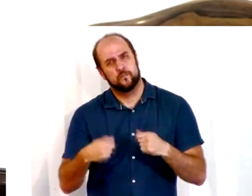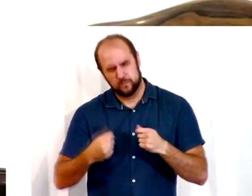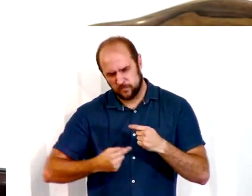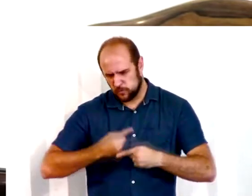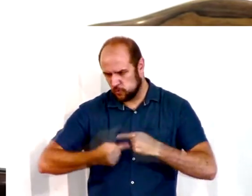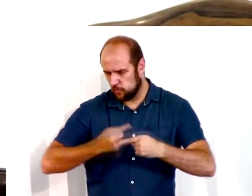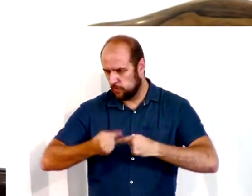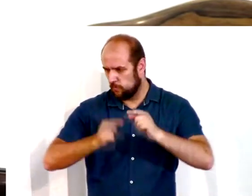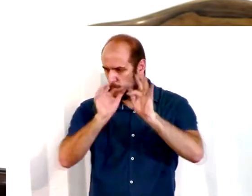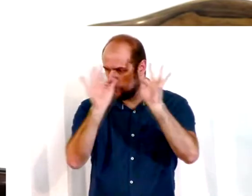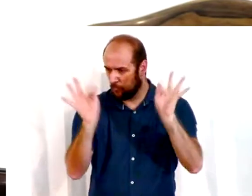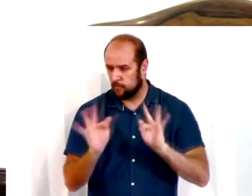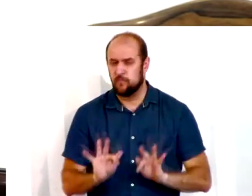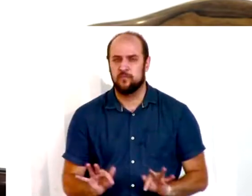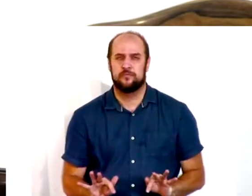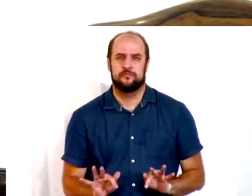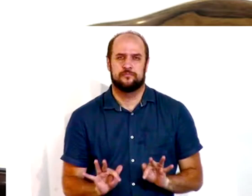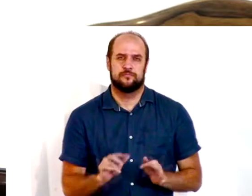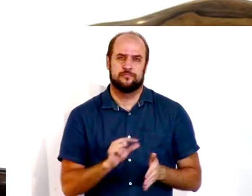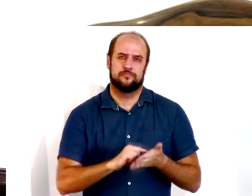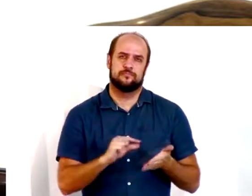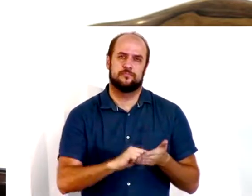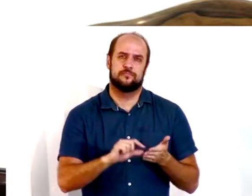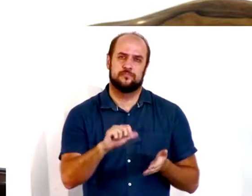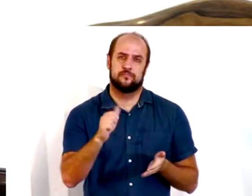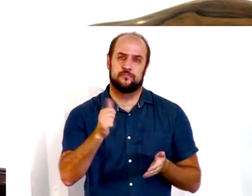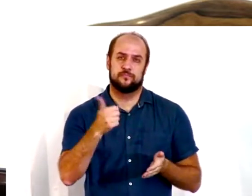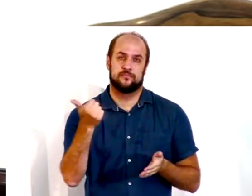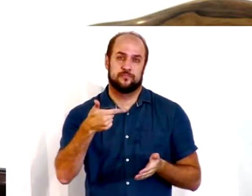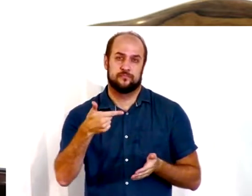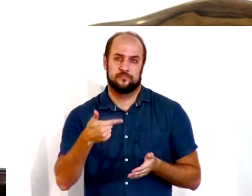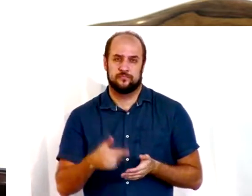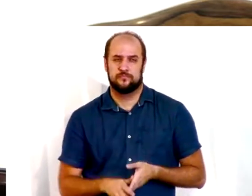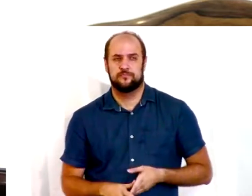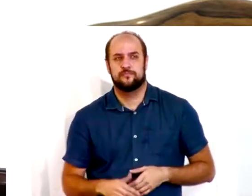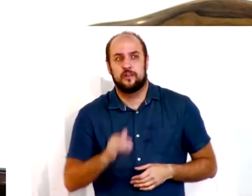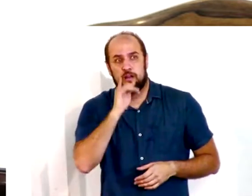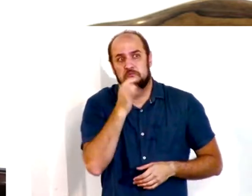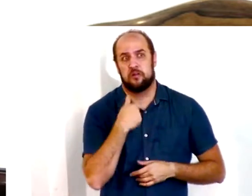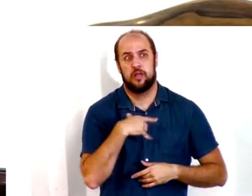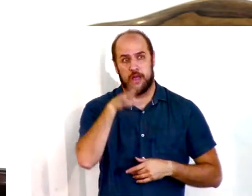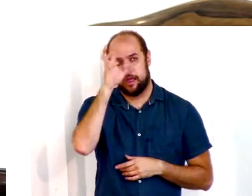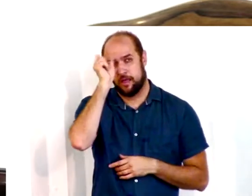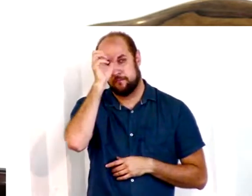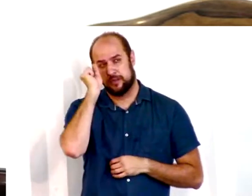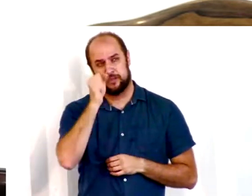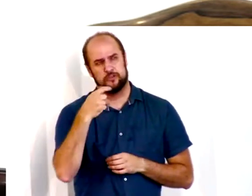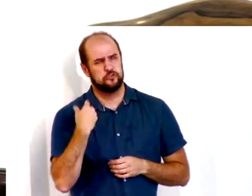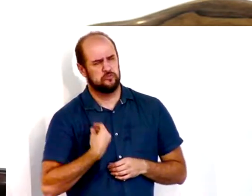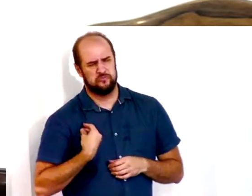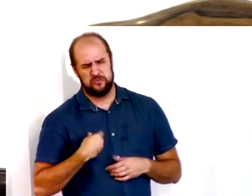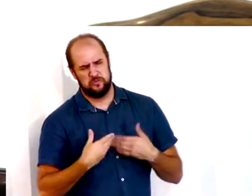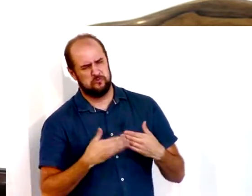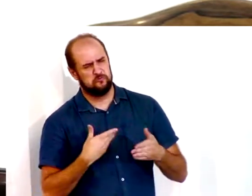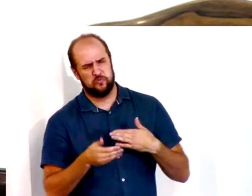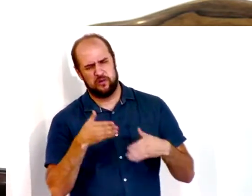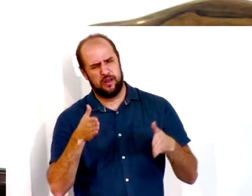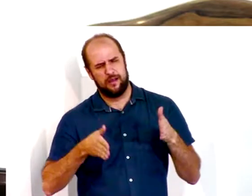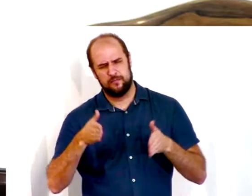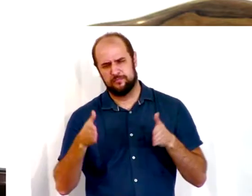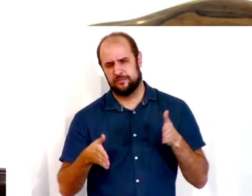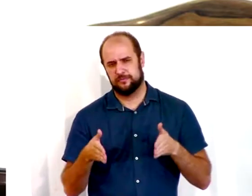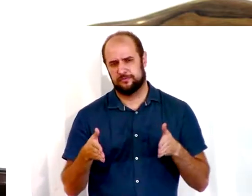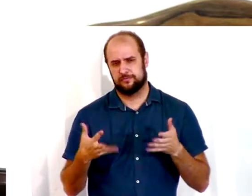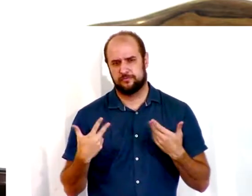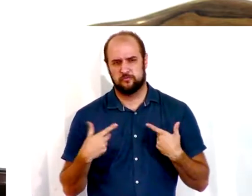o contentamento. Nos versículos 11 e 12, digo isso não por causa da pobreza, porque aprendi a viver contente em toda e qualquer situação. Tanto